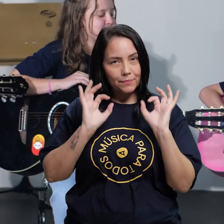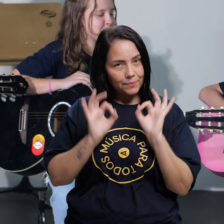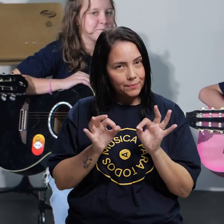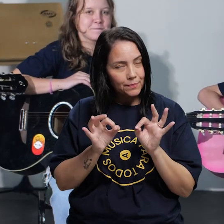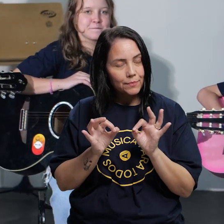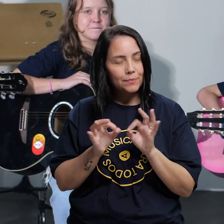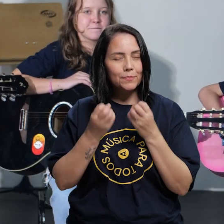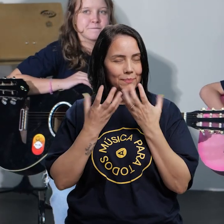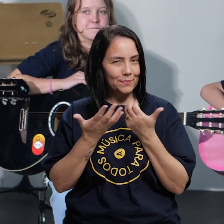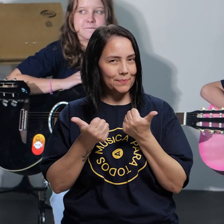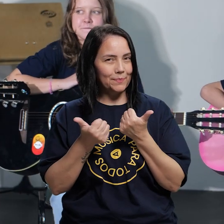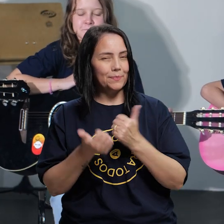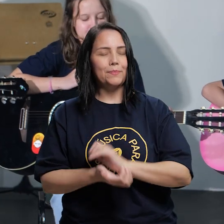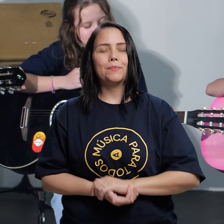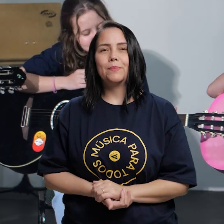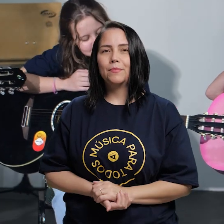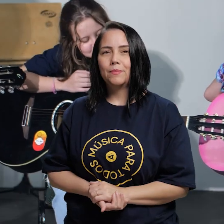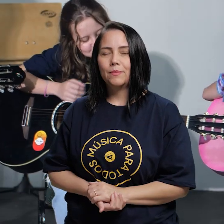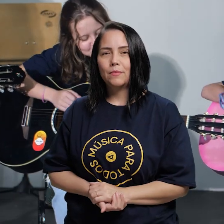Tudo certo? Então vamos lá.